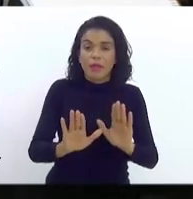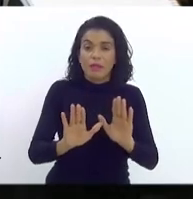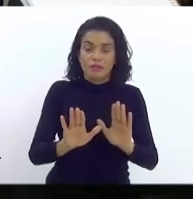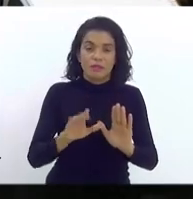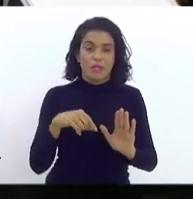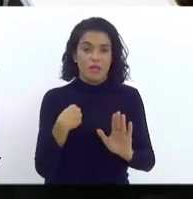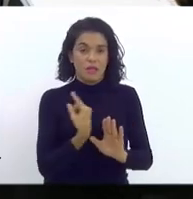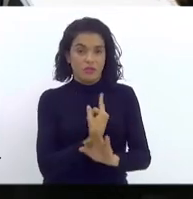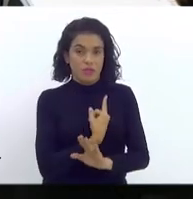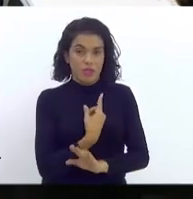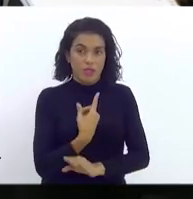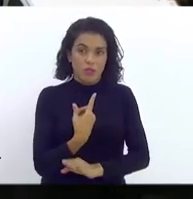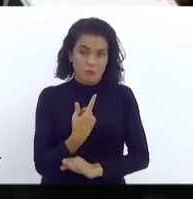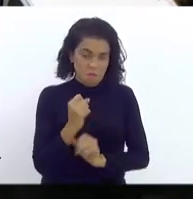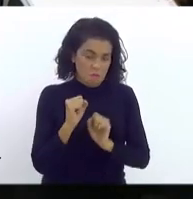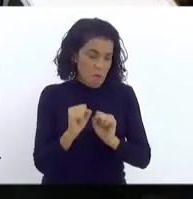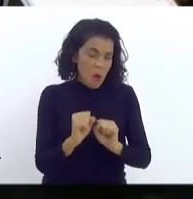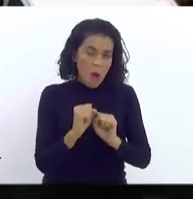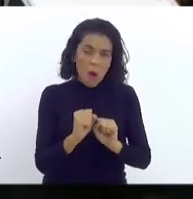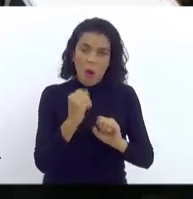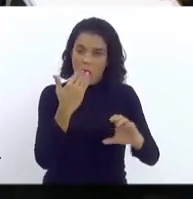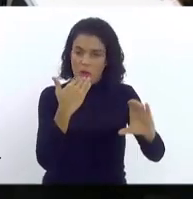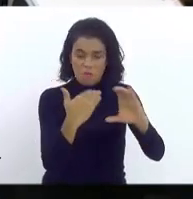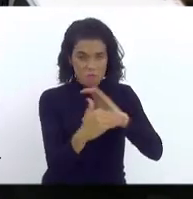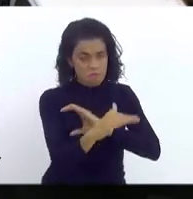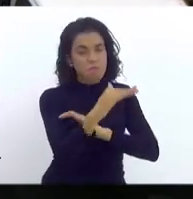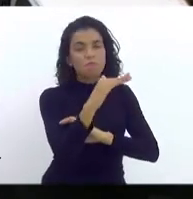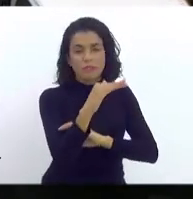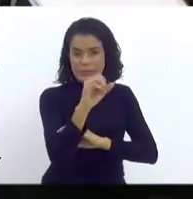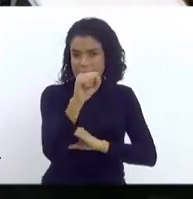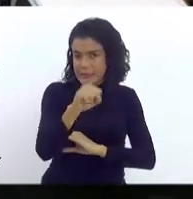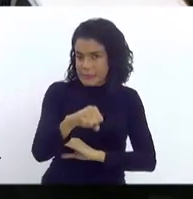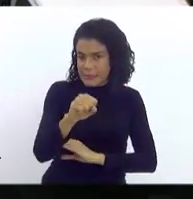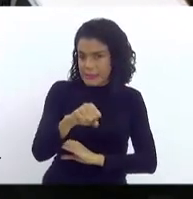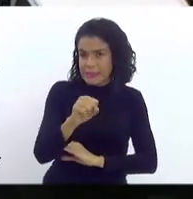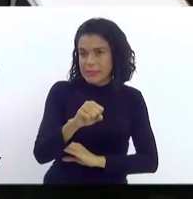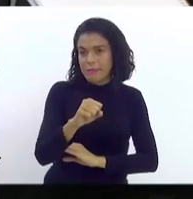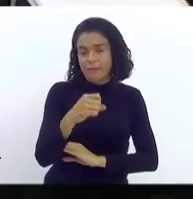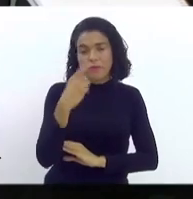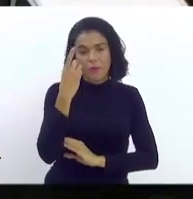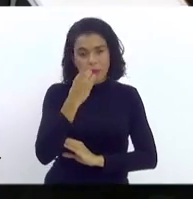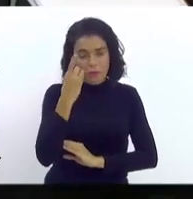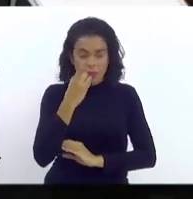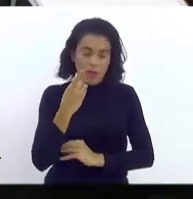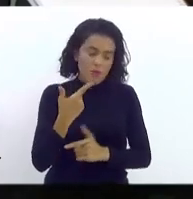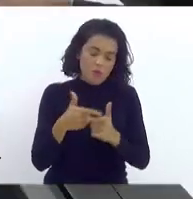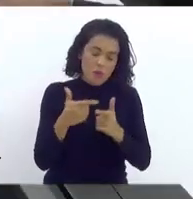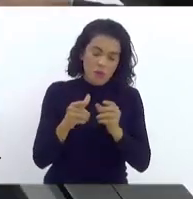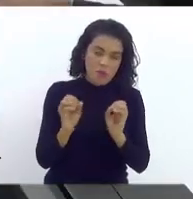a gente pode fornecer, enviar essa solicitação em caminho para o gabinete do deputado sem nenhum problema.